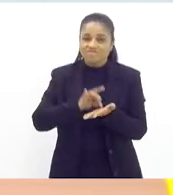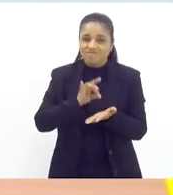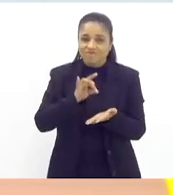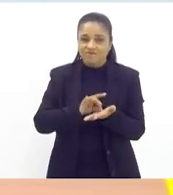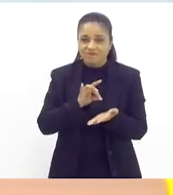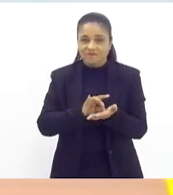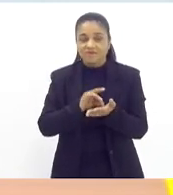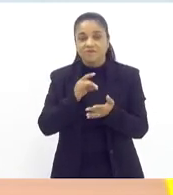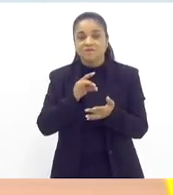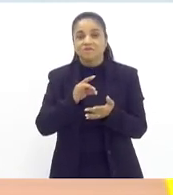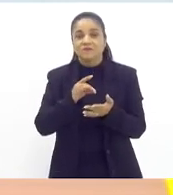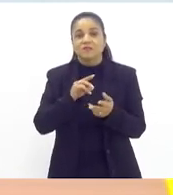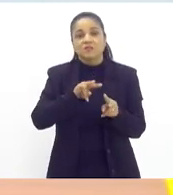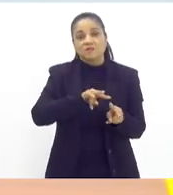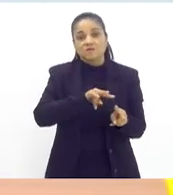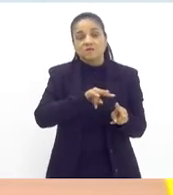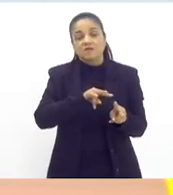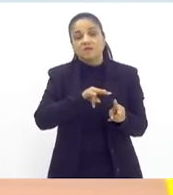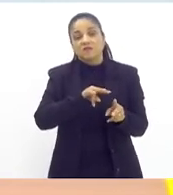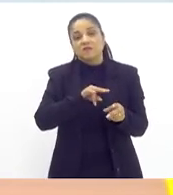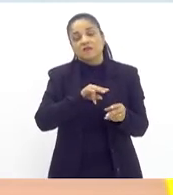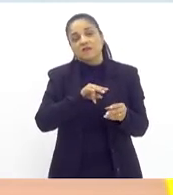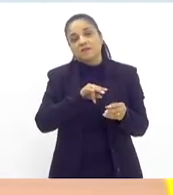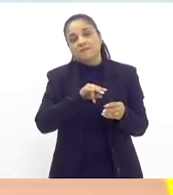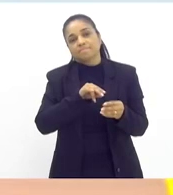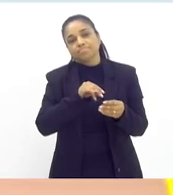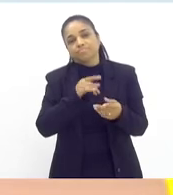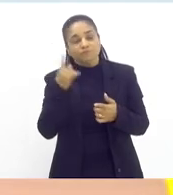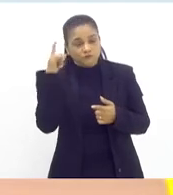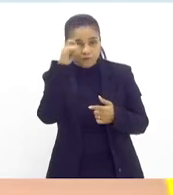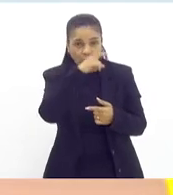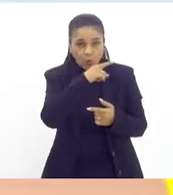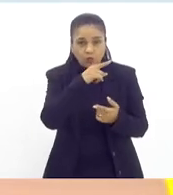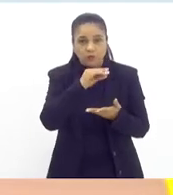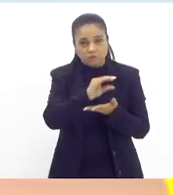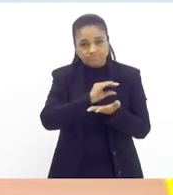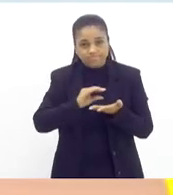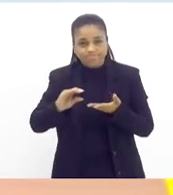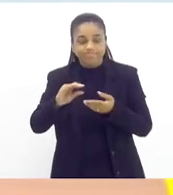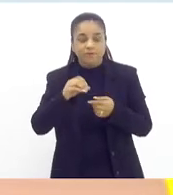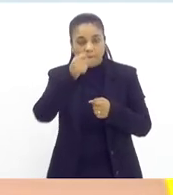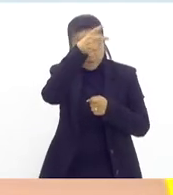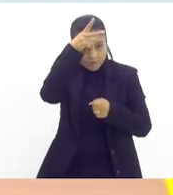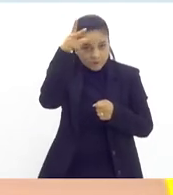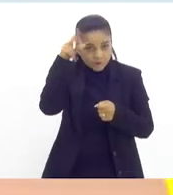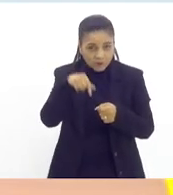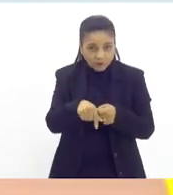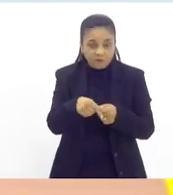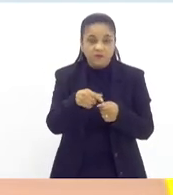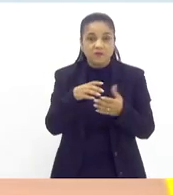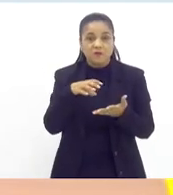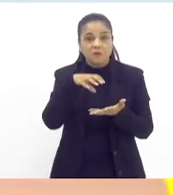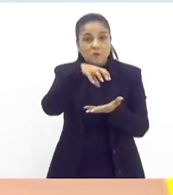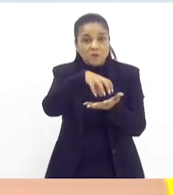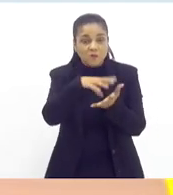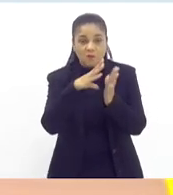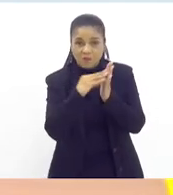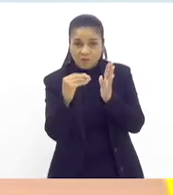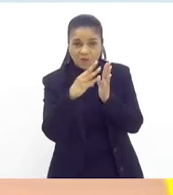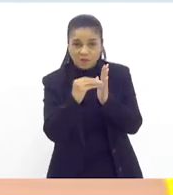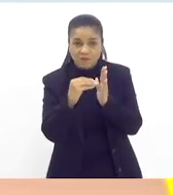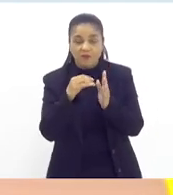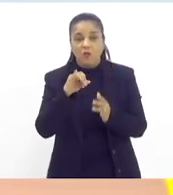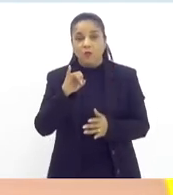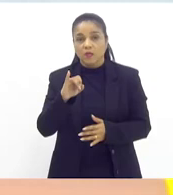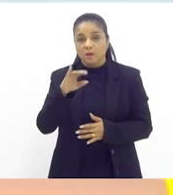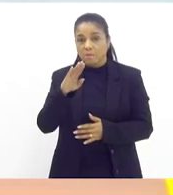Ela, na prática, inviabiliza o IVA municipal. Isso é um ponto extremamente importante. O modelo de arrecadação centralizada, o IBS,